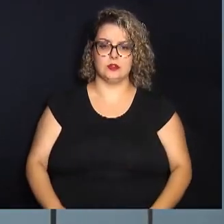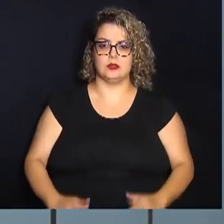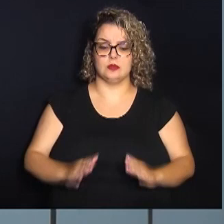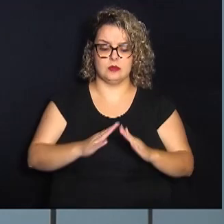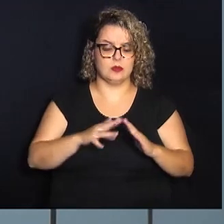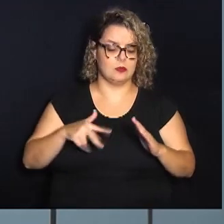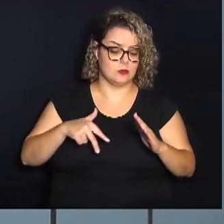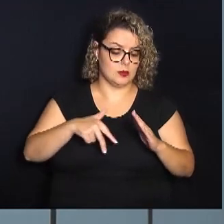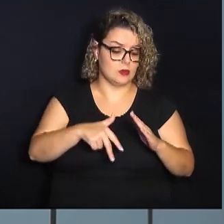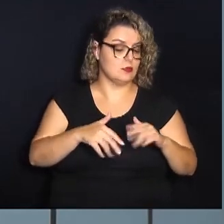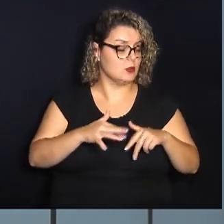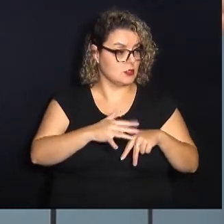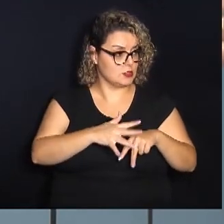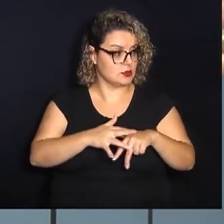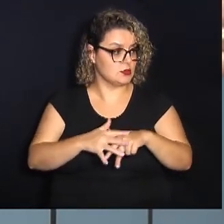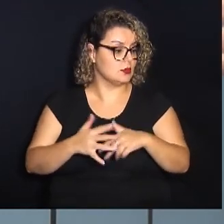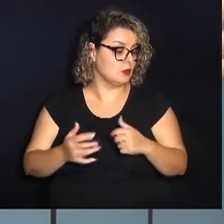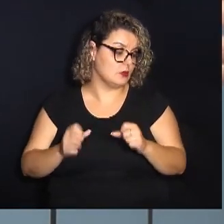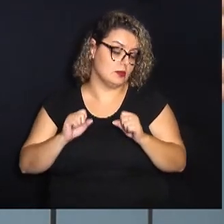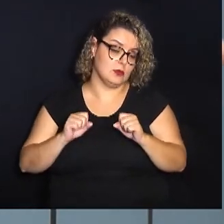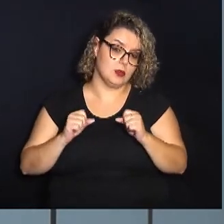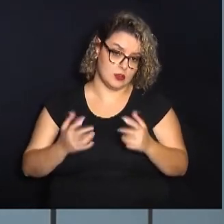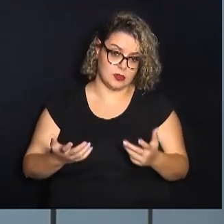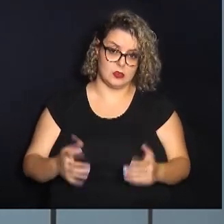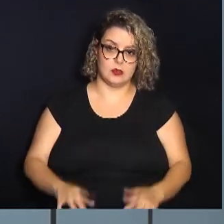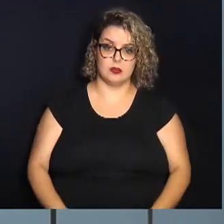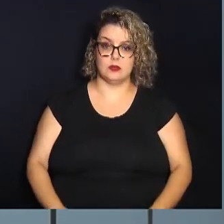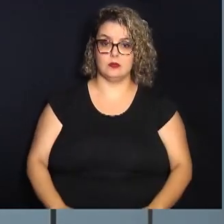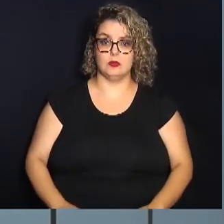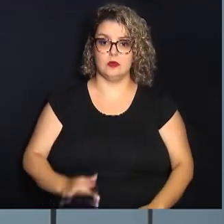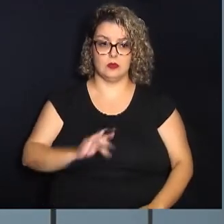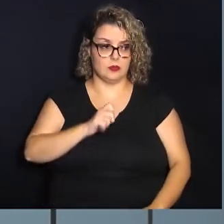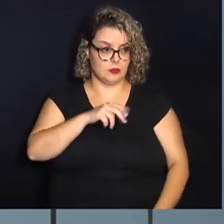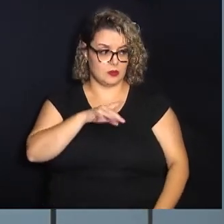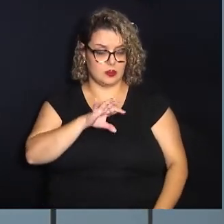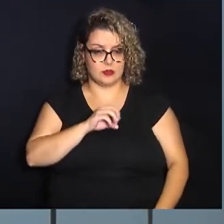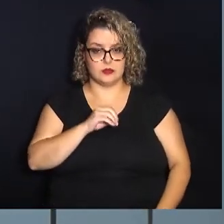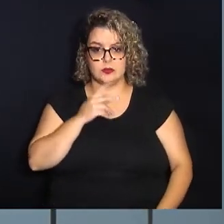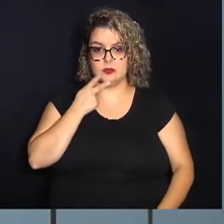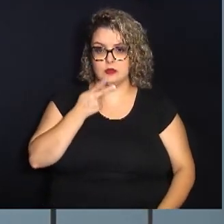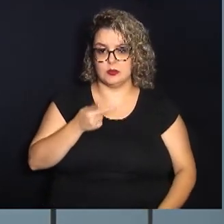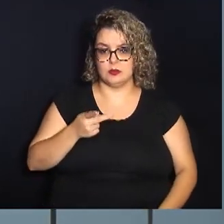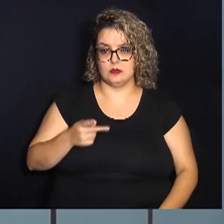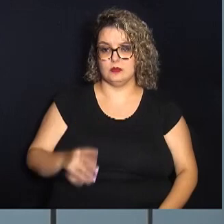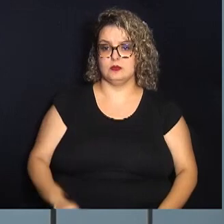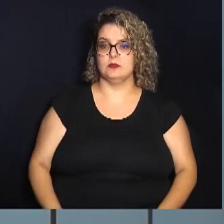algum paciente, que pode, como o Fausto falou, ele é transmitido de